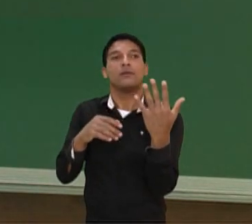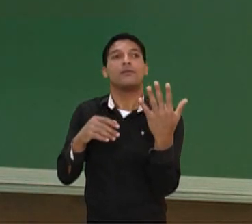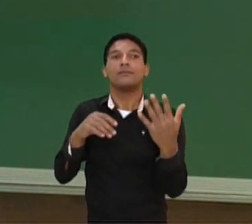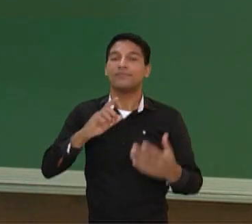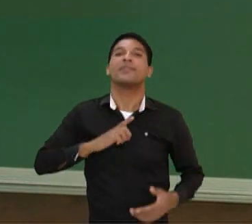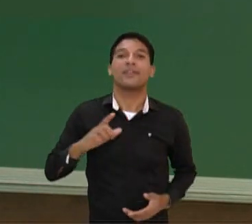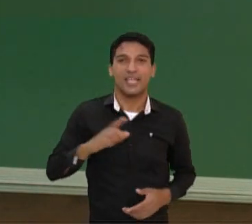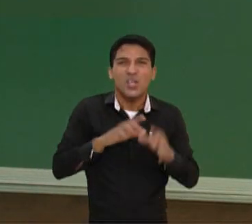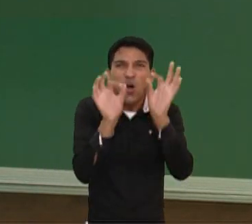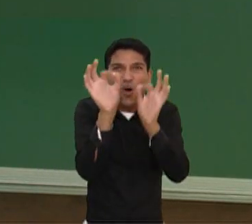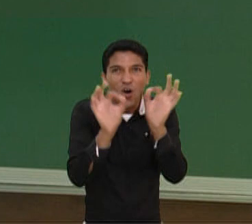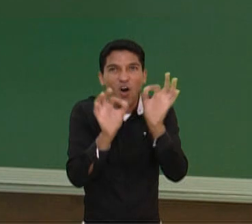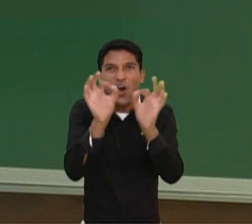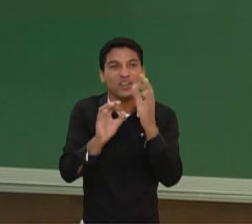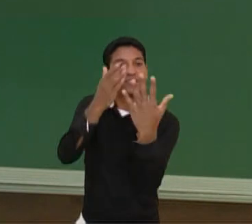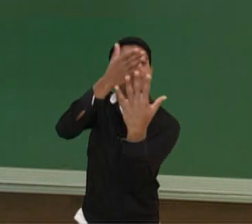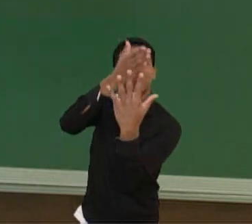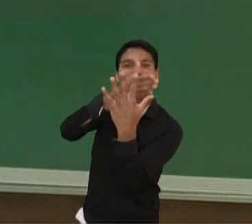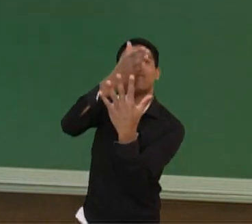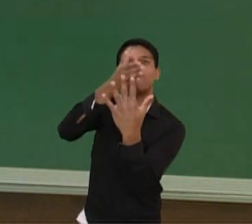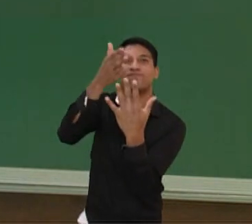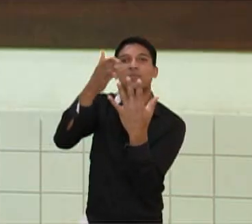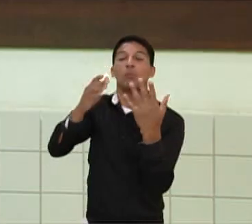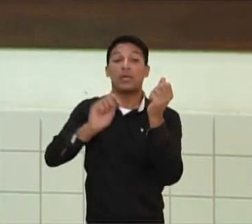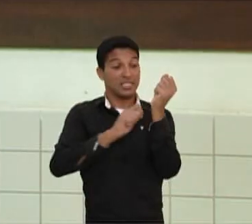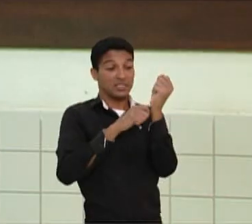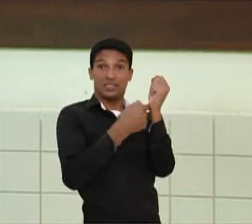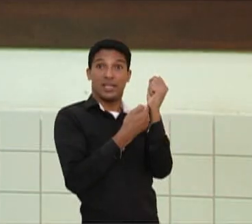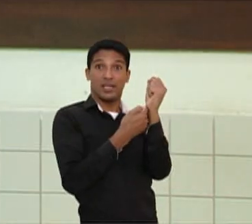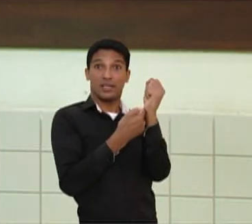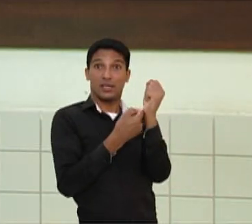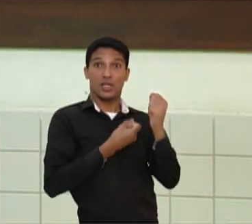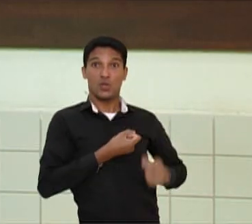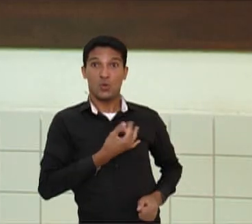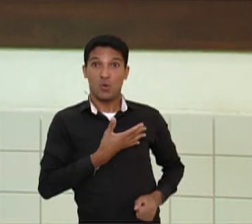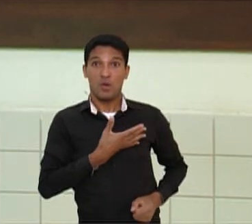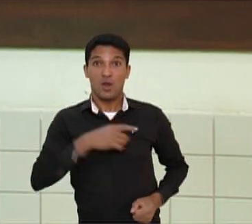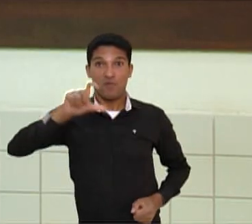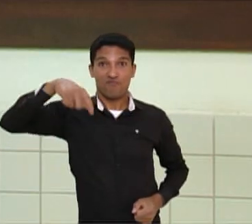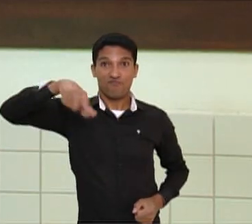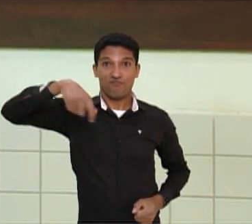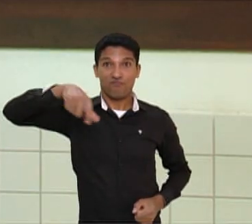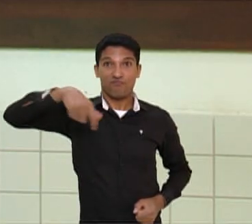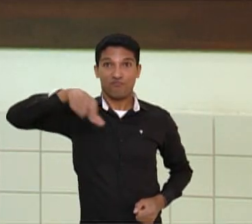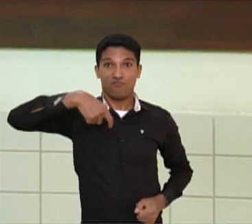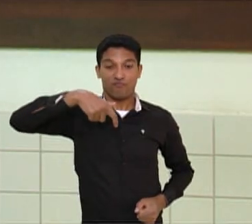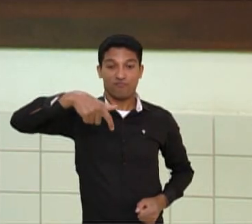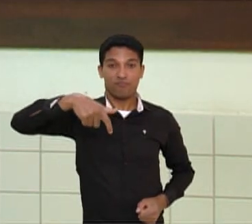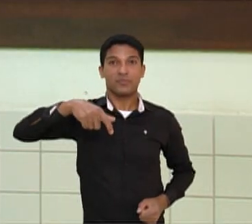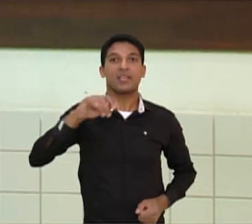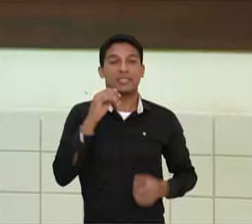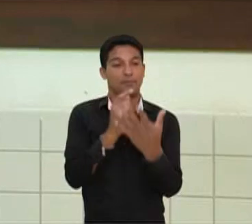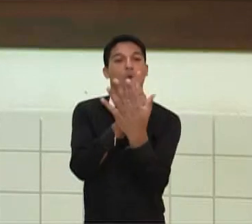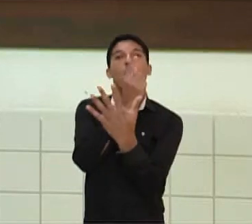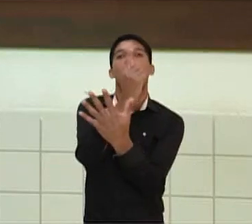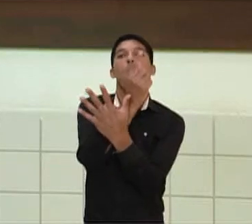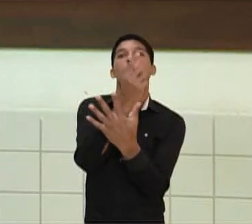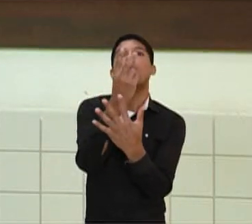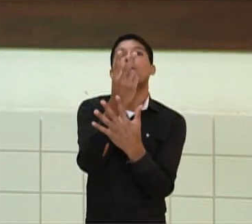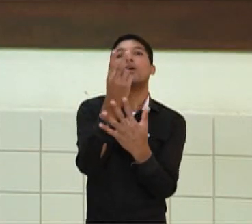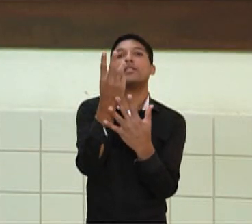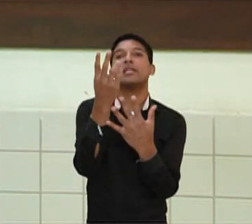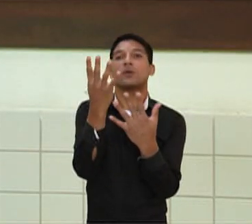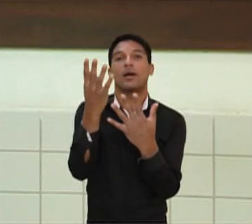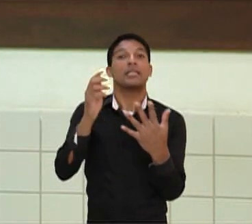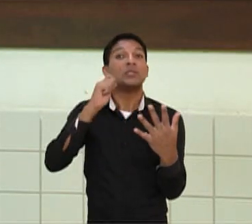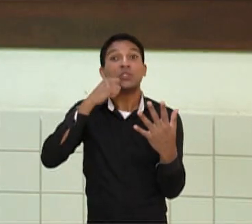elementos? Existe. Por quê? Se eu tenho uma senha numérica, eu vou fazer a senha. Se eu colocar 1, 2, 3, 4